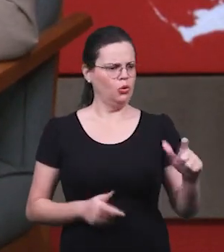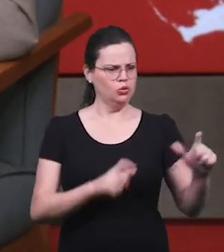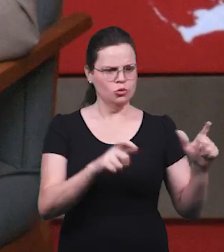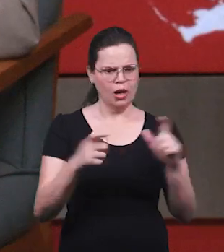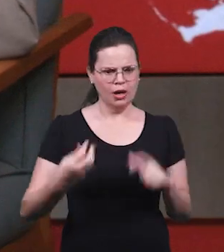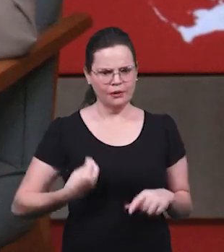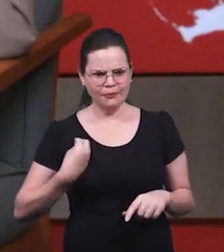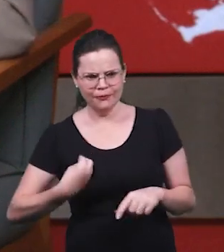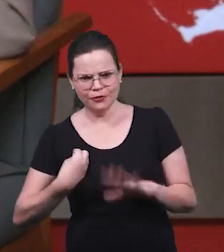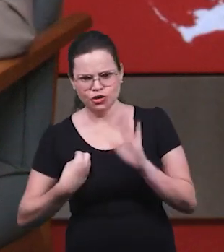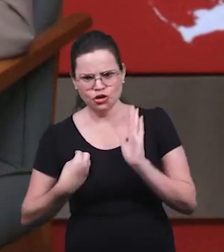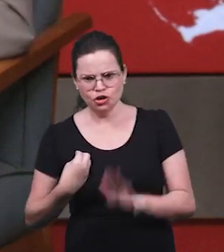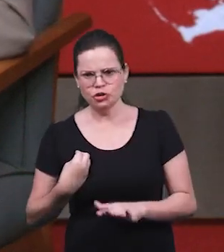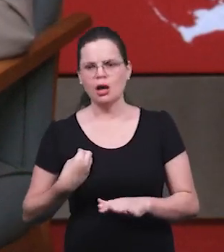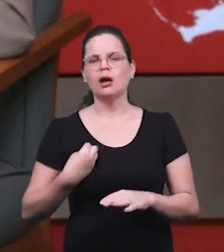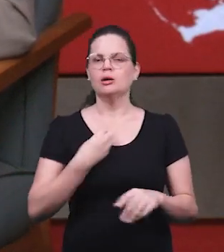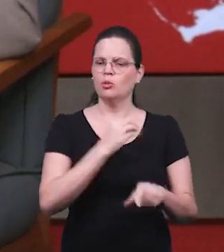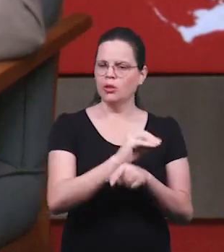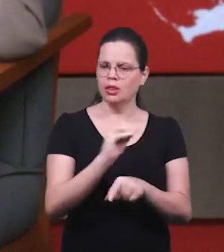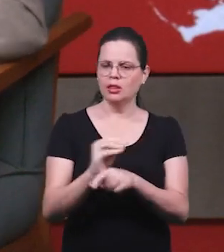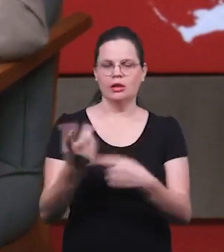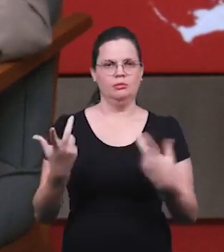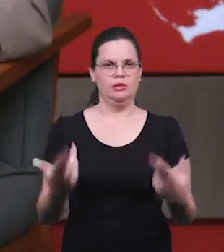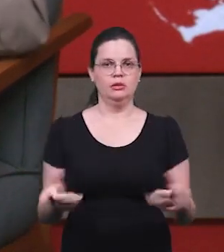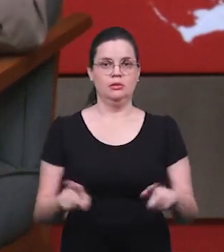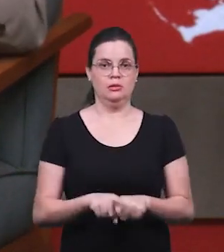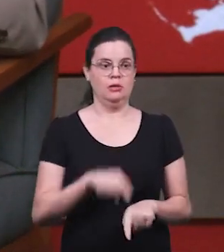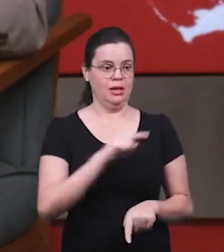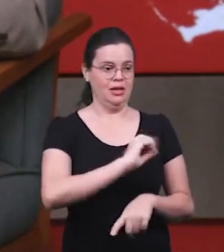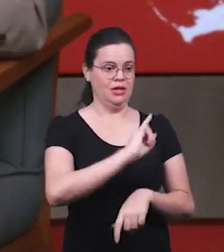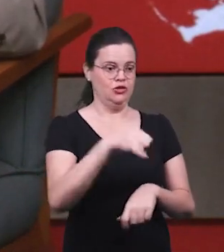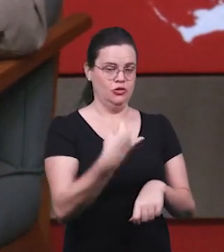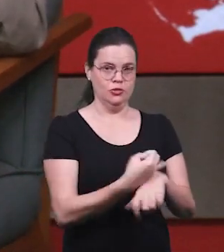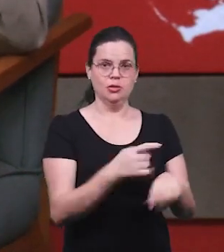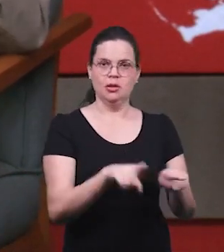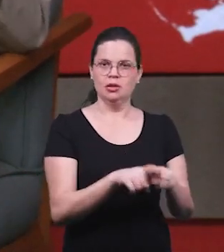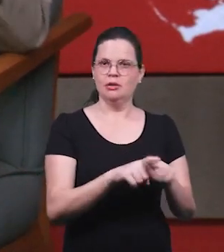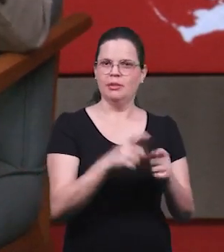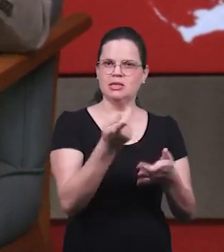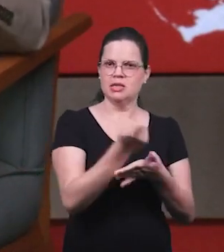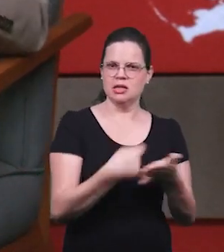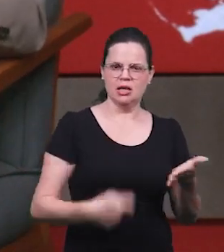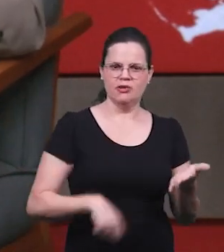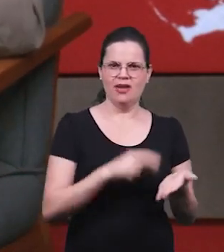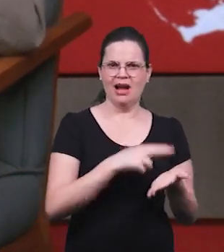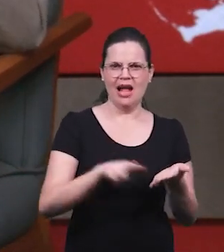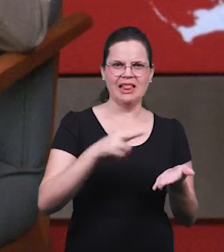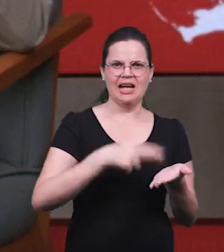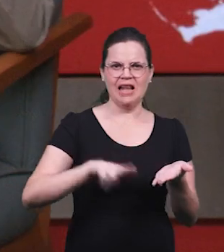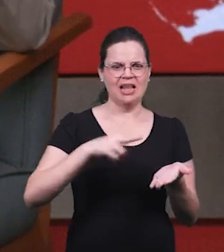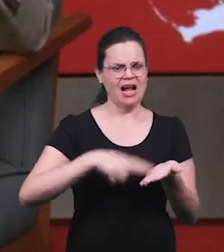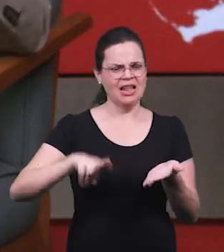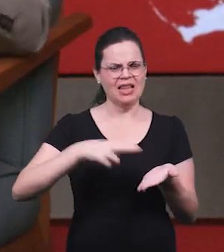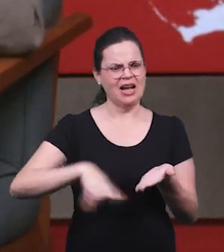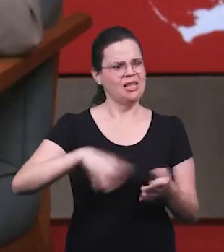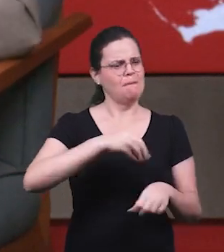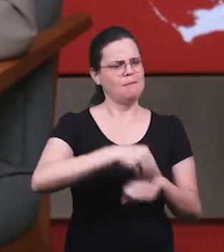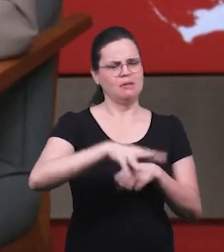passou. Então, o tempo que ele teve em Jerusalém, ele também cuidava disso. Ele mandava cartas, mandava